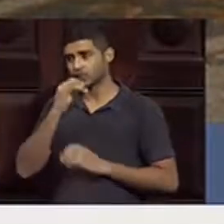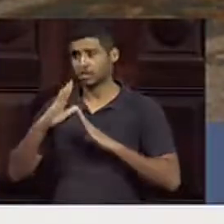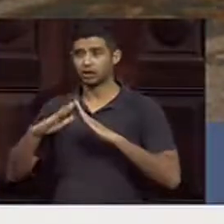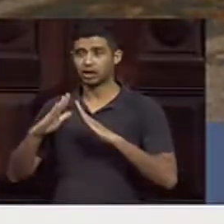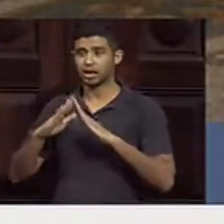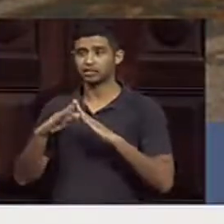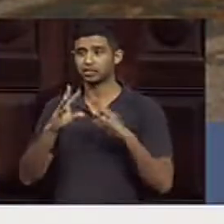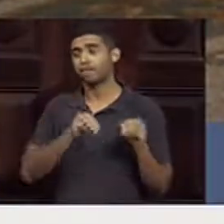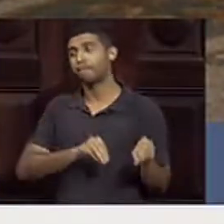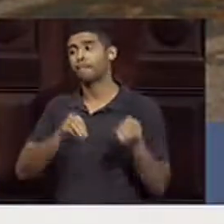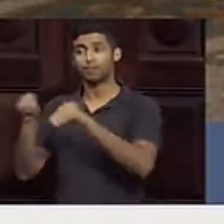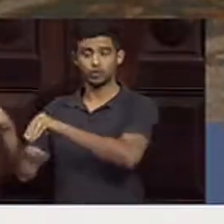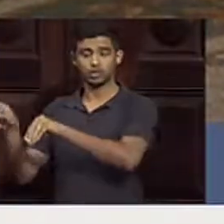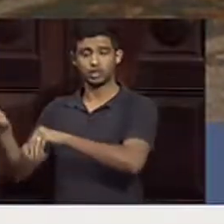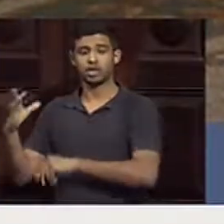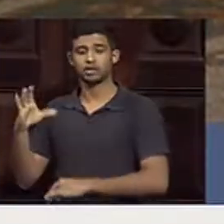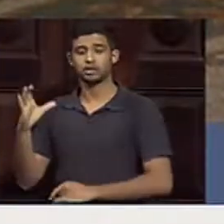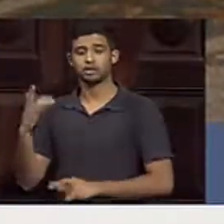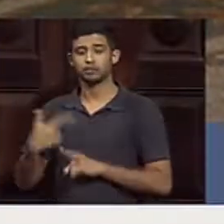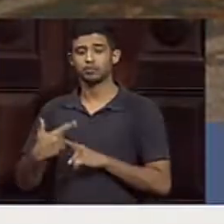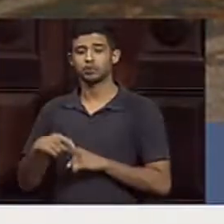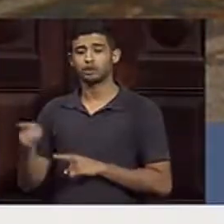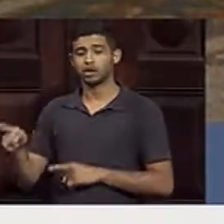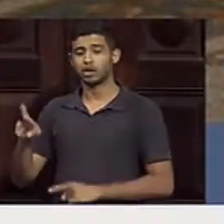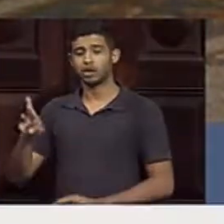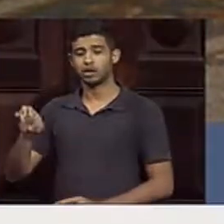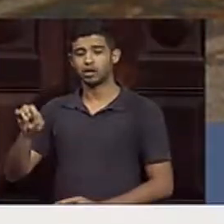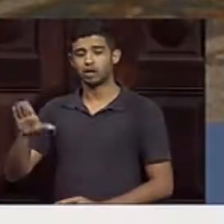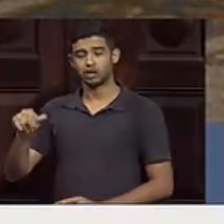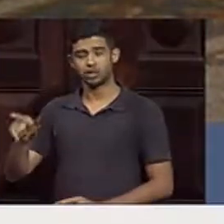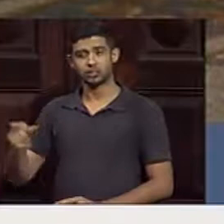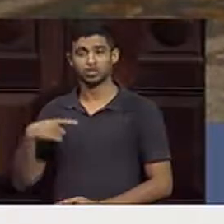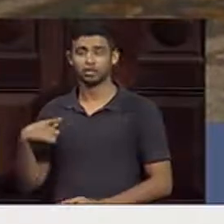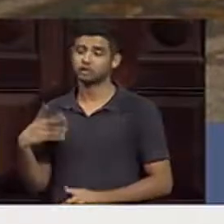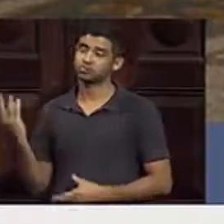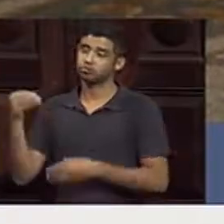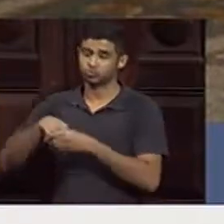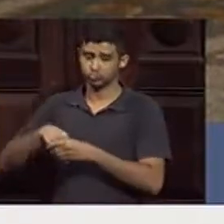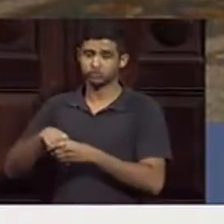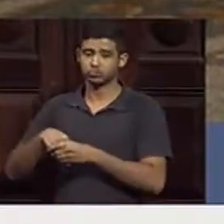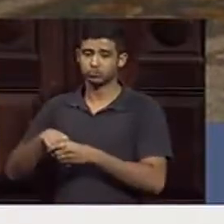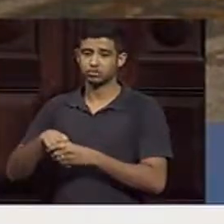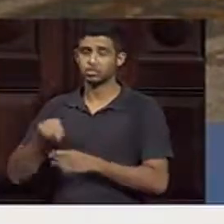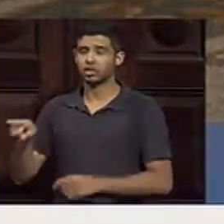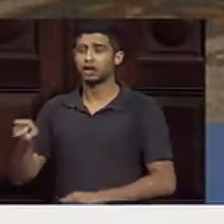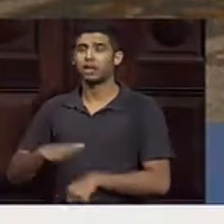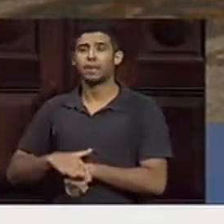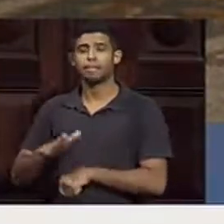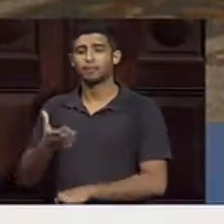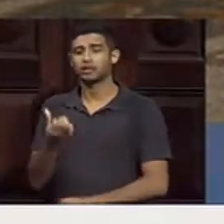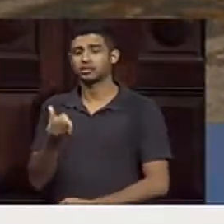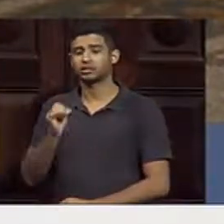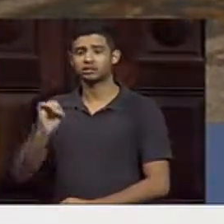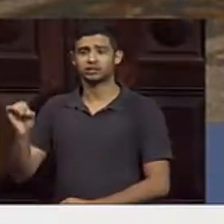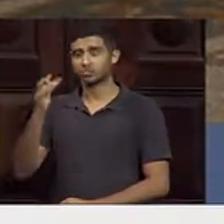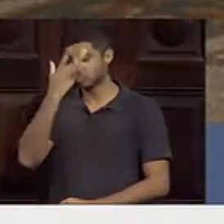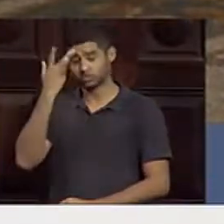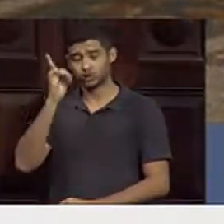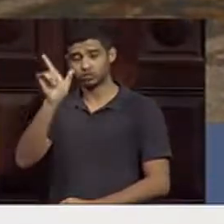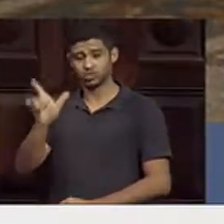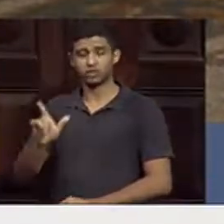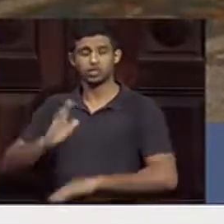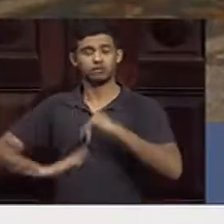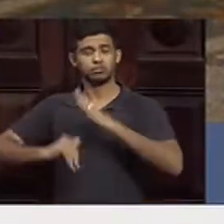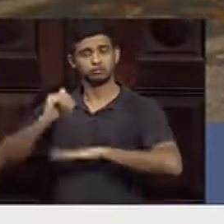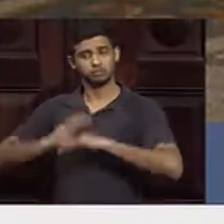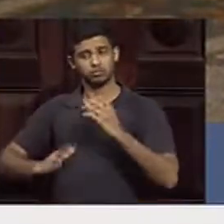Niterói, porque nós somos uma rede totalmente inclusiva. Eram mais de 600 docentes, Vossa Excelência sabe disso, não sei